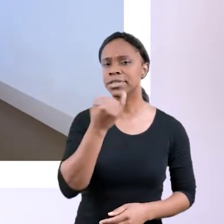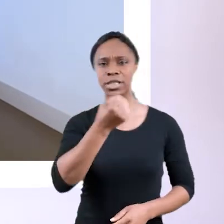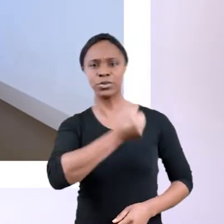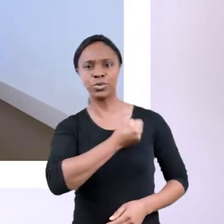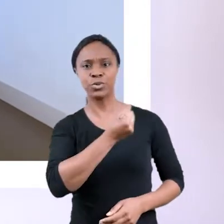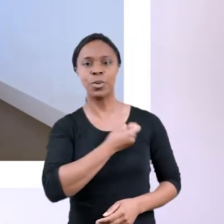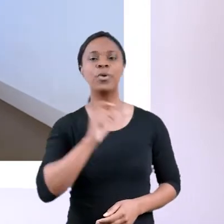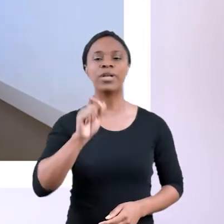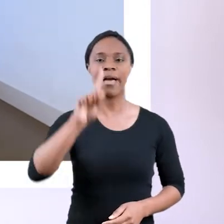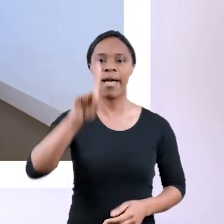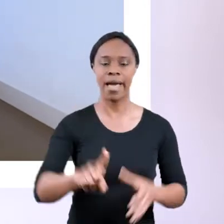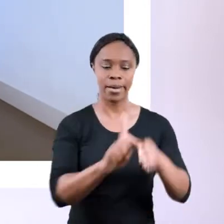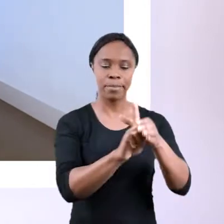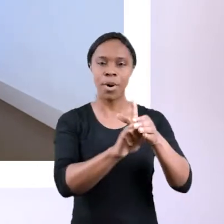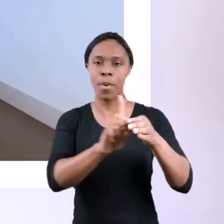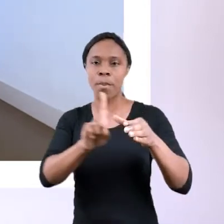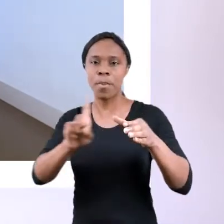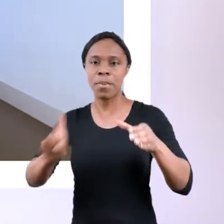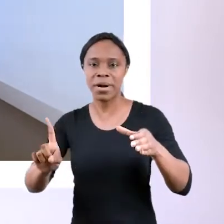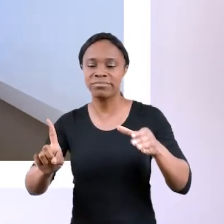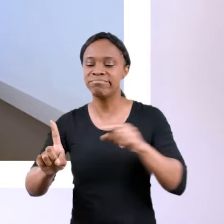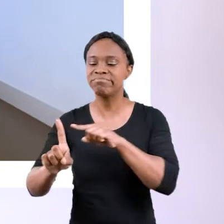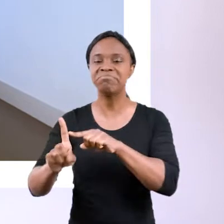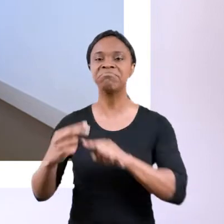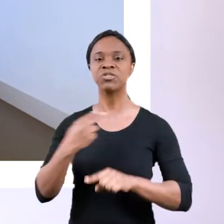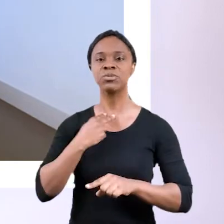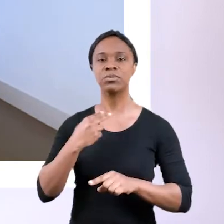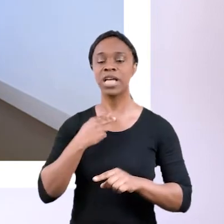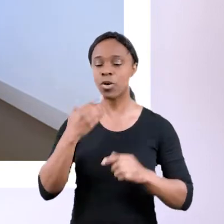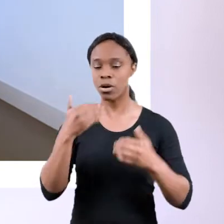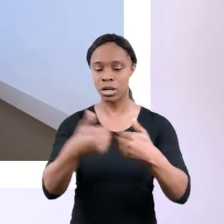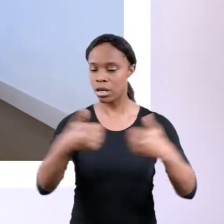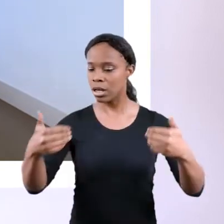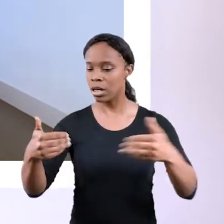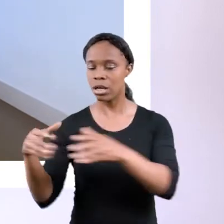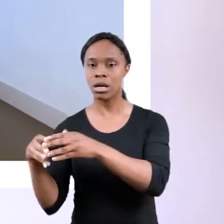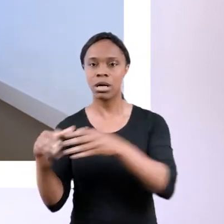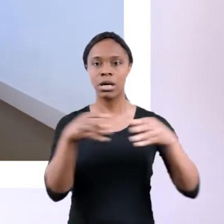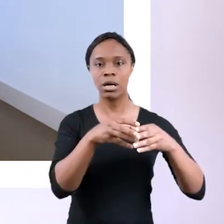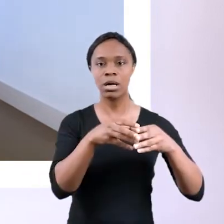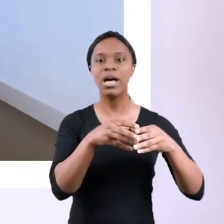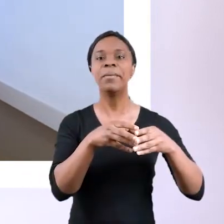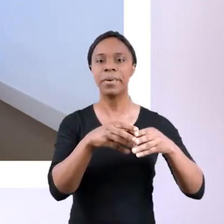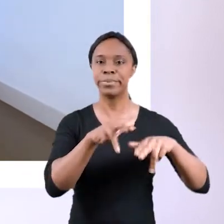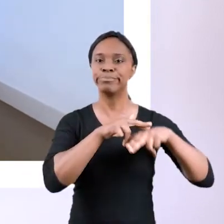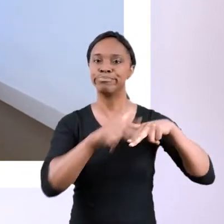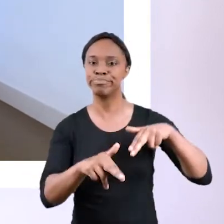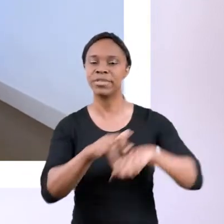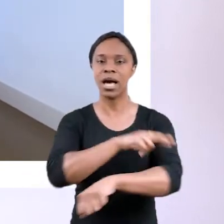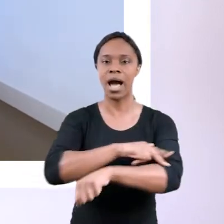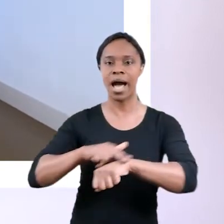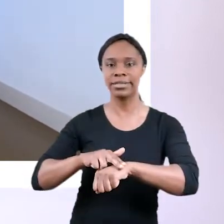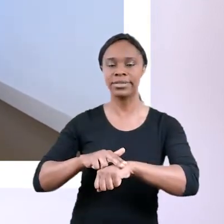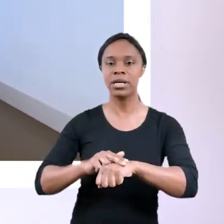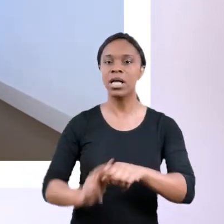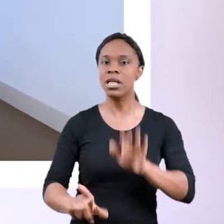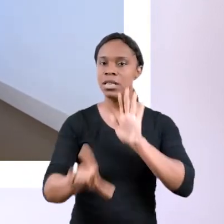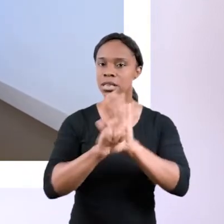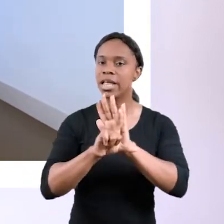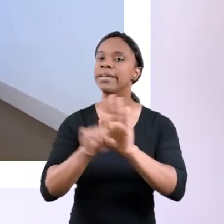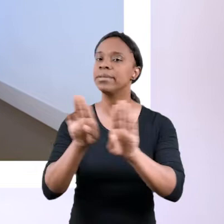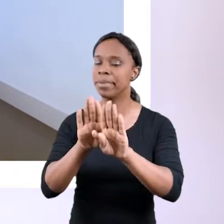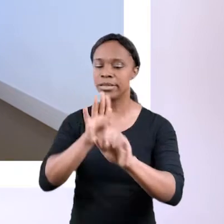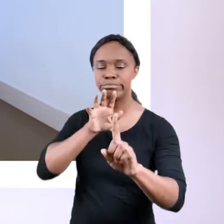da segregação ocupacional por sexo e por raça. Você sabia que ela influencia os indicadores